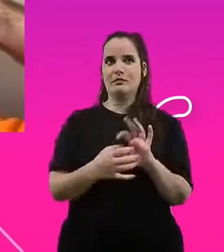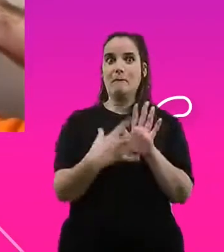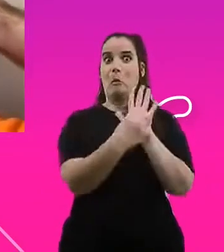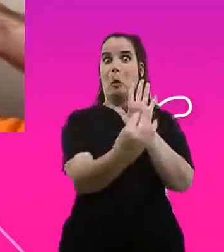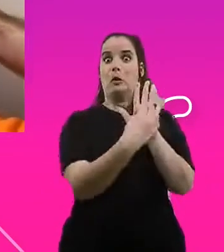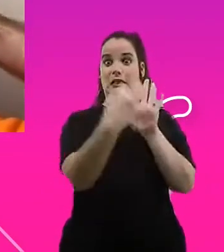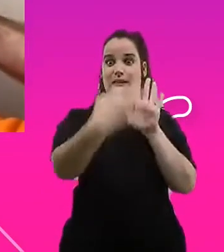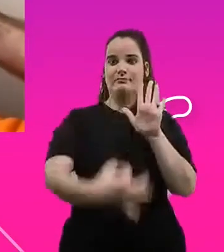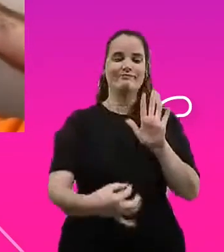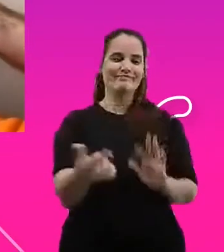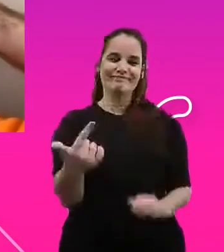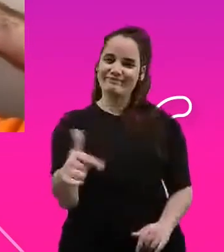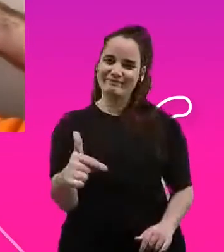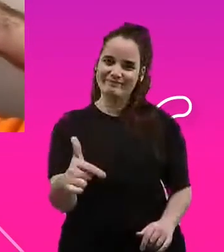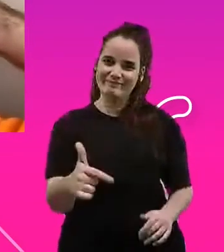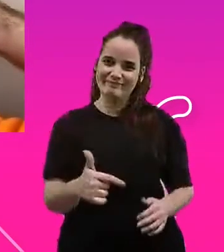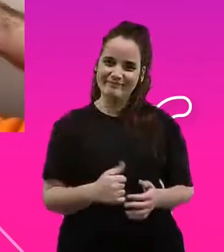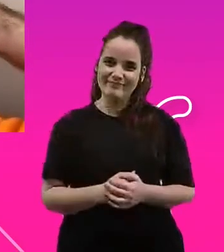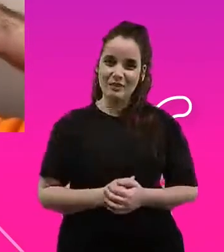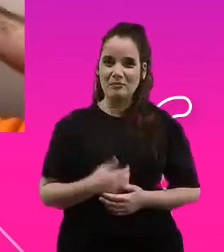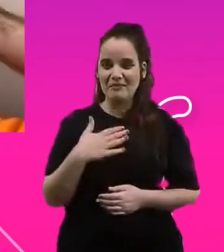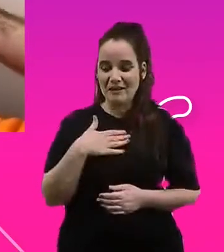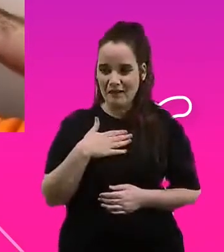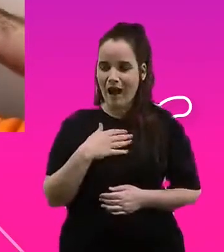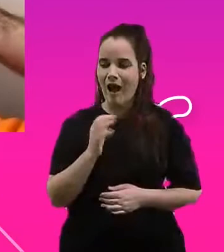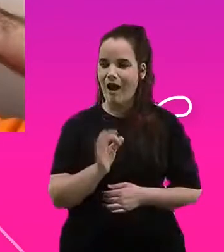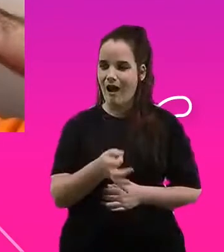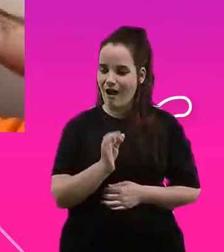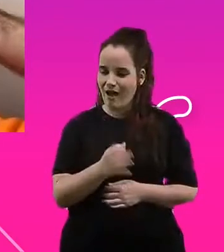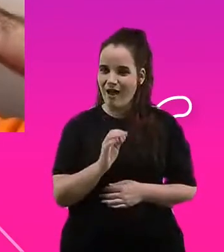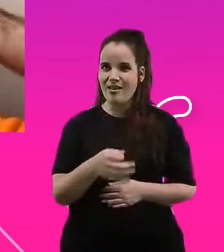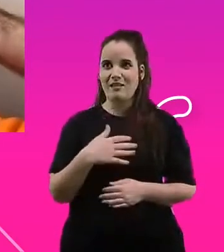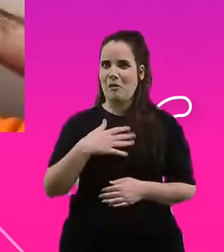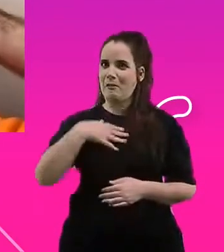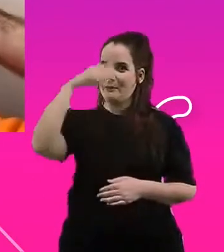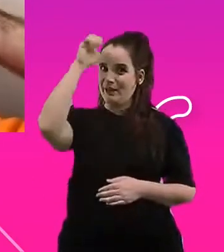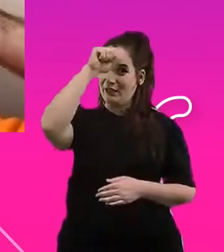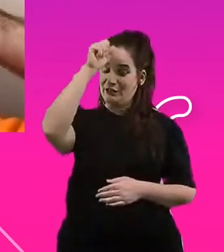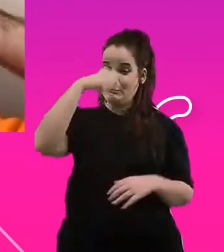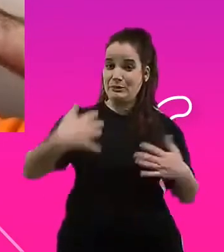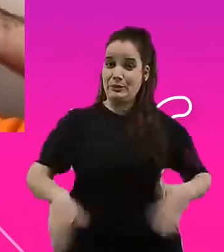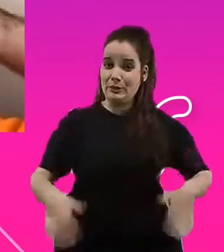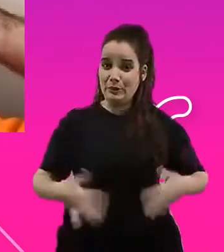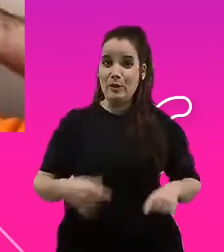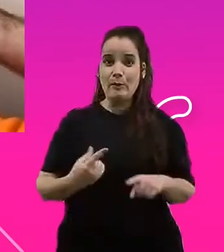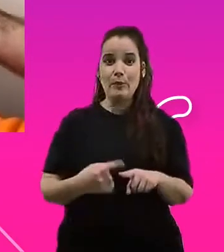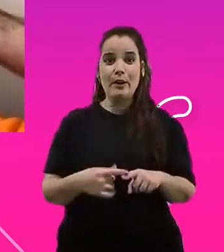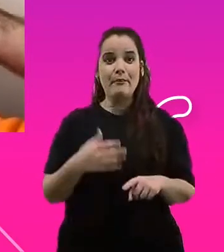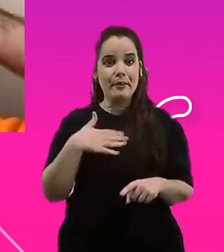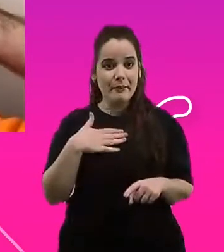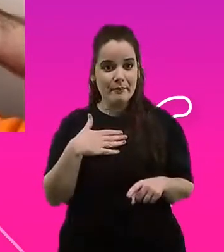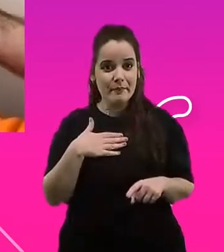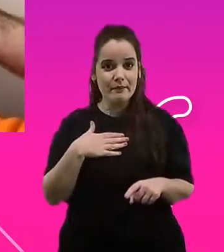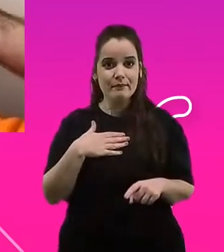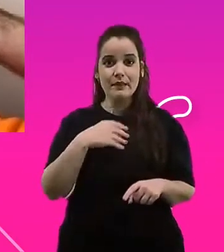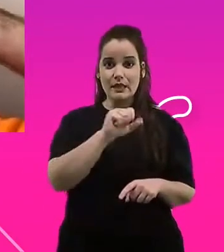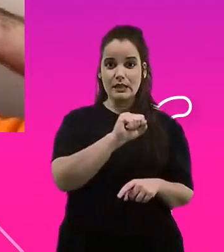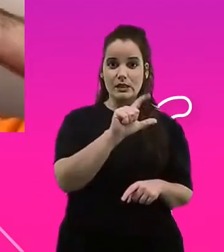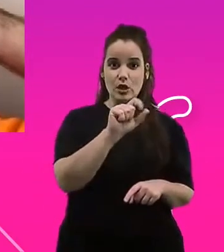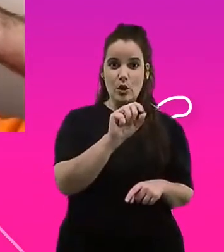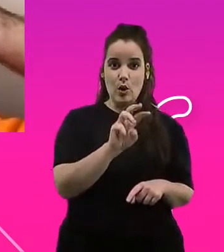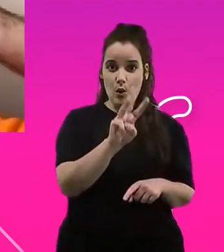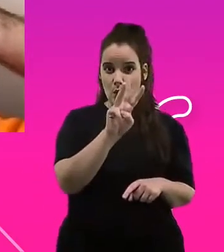Nossa, gente, esse está sendo um baita aprendizado para mim aqui com vocês, porque eu tinha esse entendimento de que o slow content, ele era fazer com